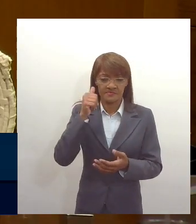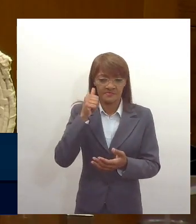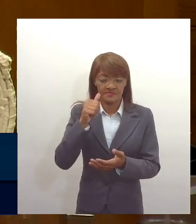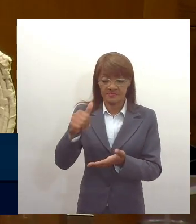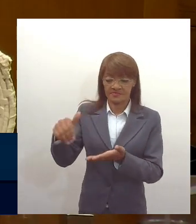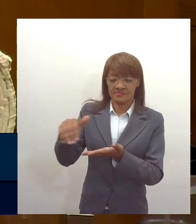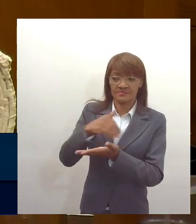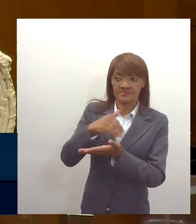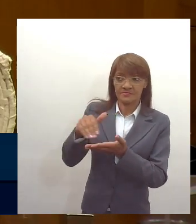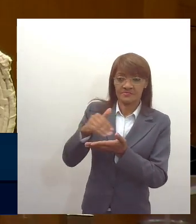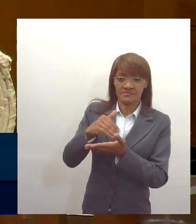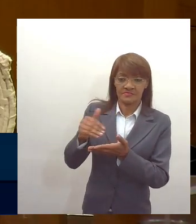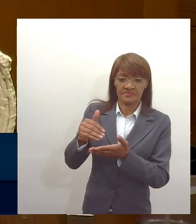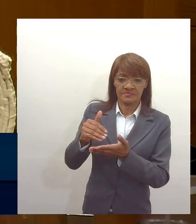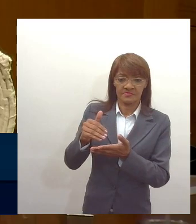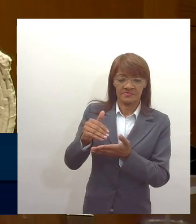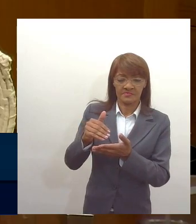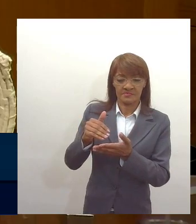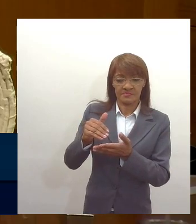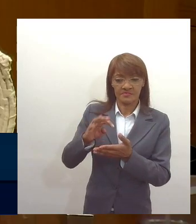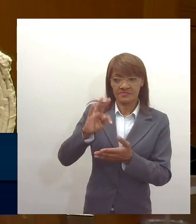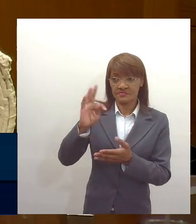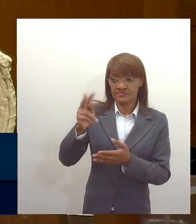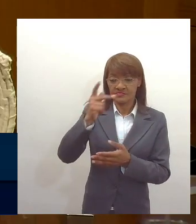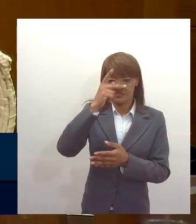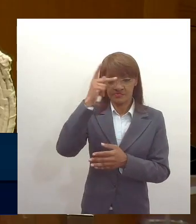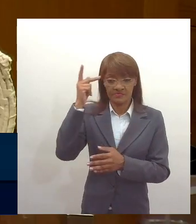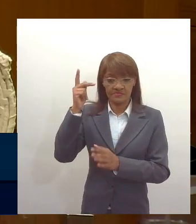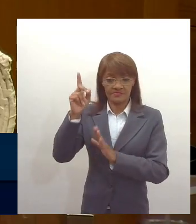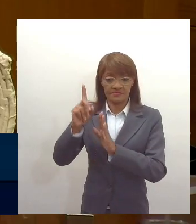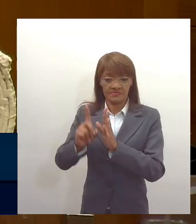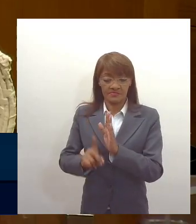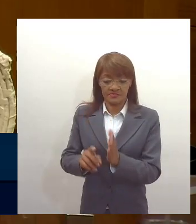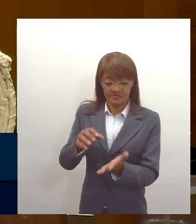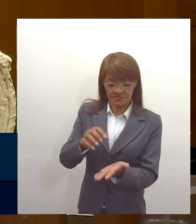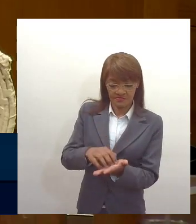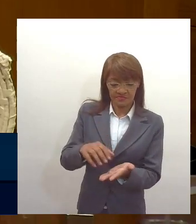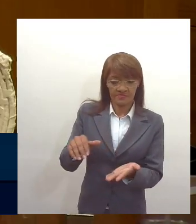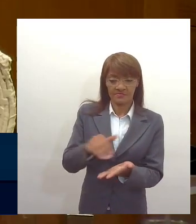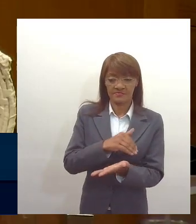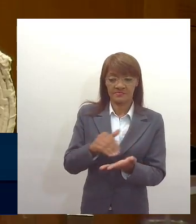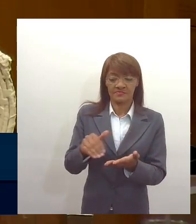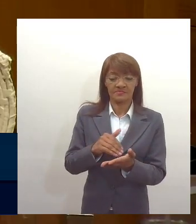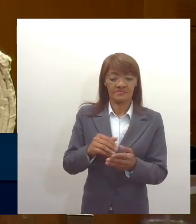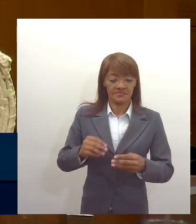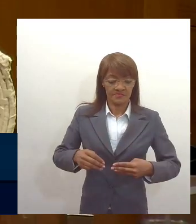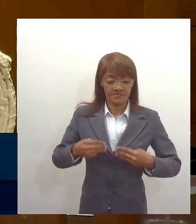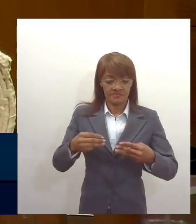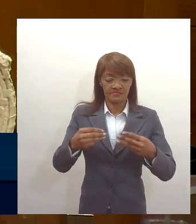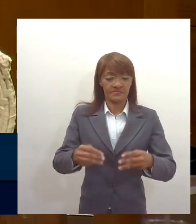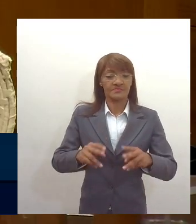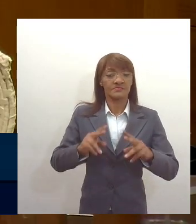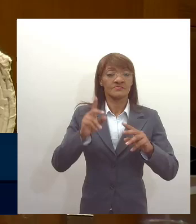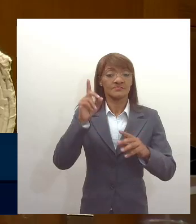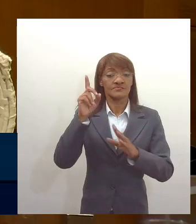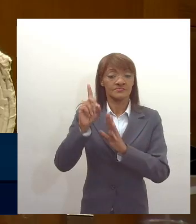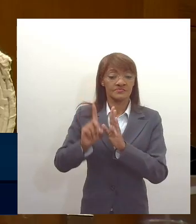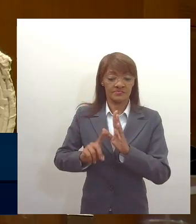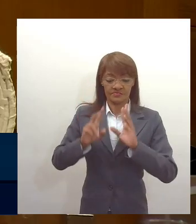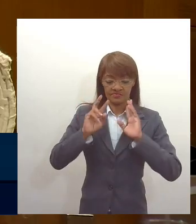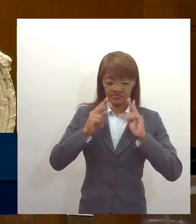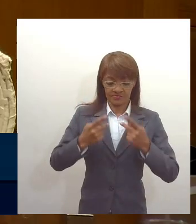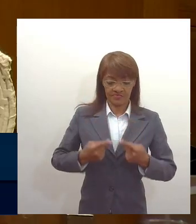uma secretaria do Ministério dos Direitos Humanos. E ela trouxe algumas ações, né, que estão